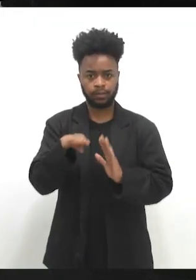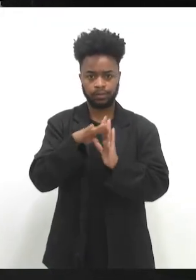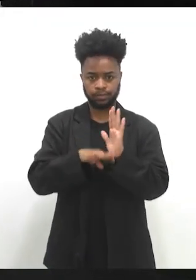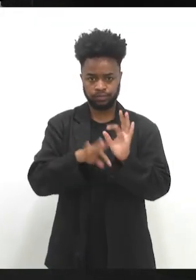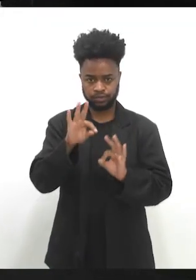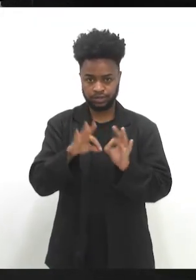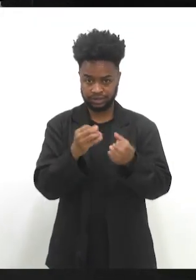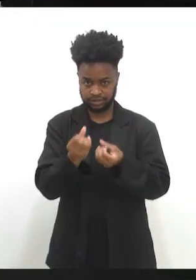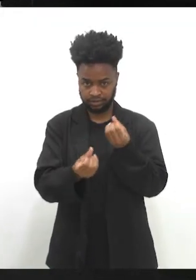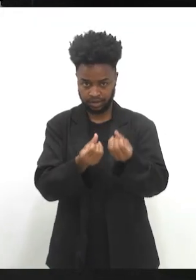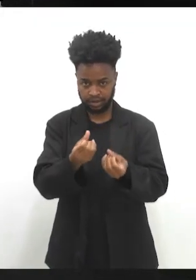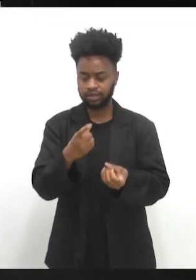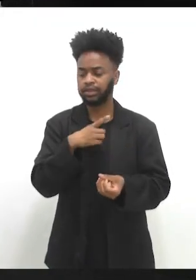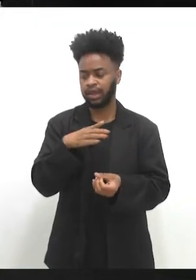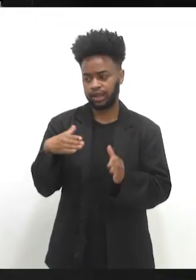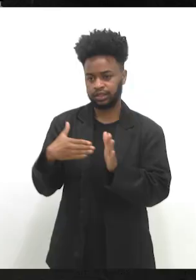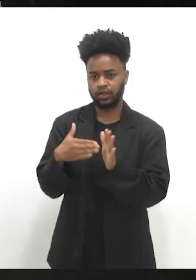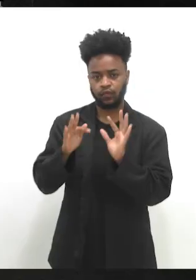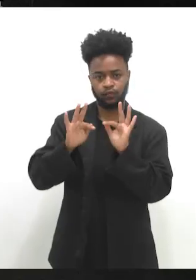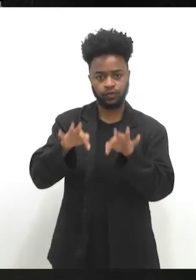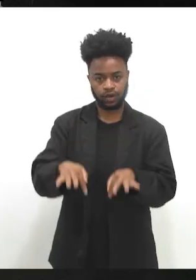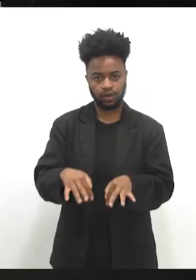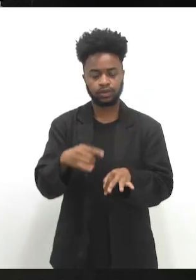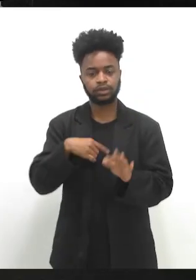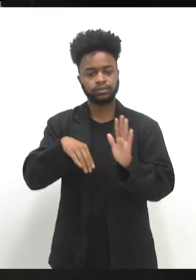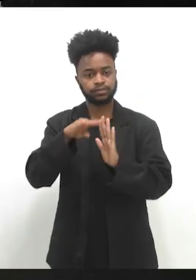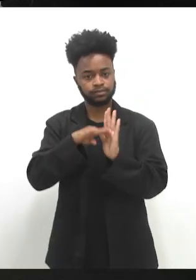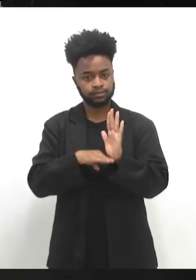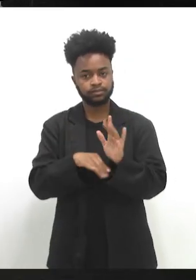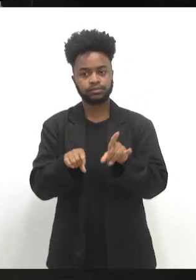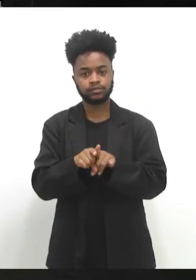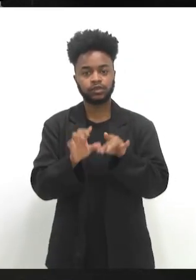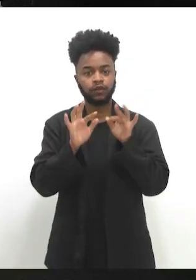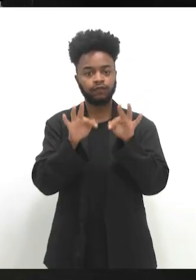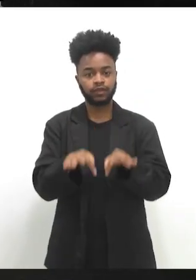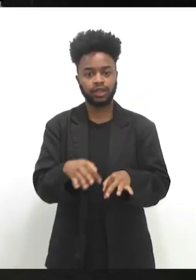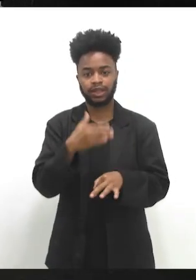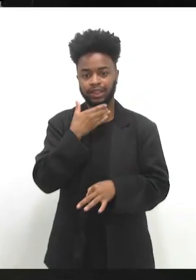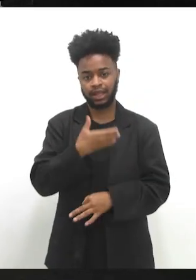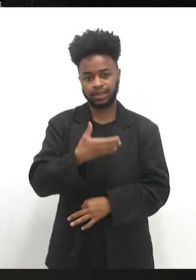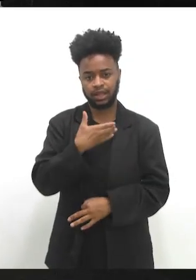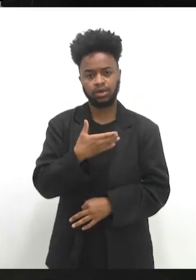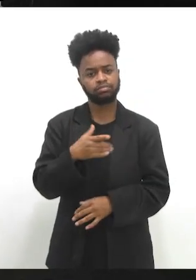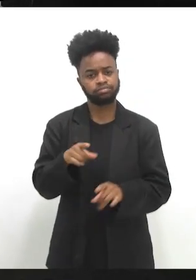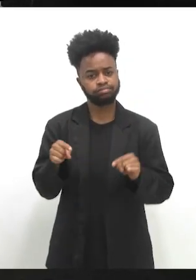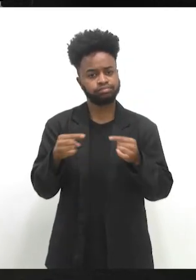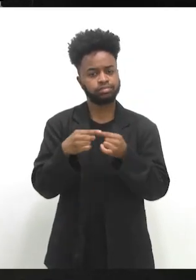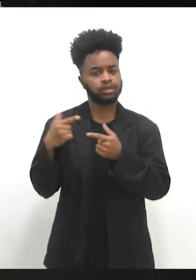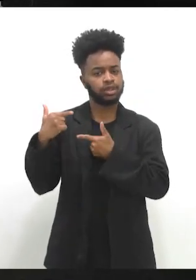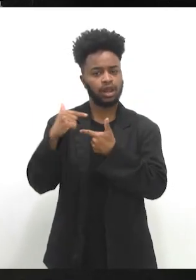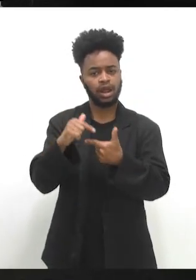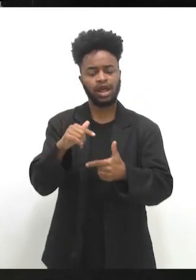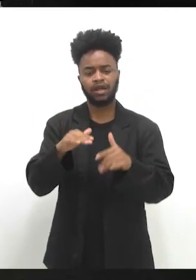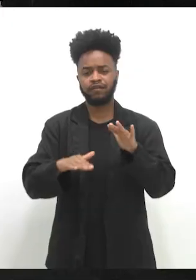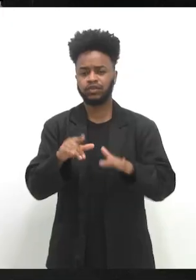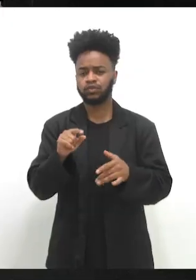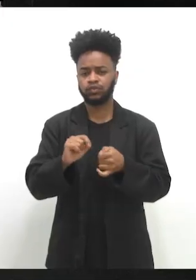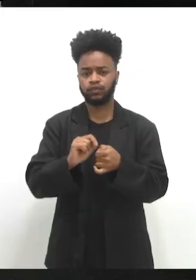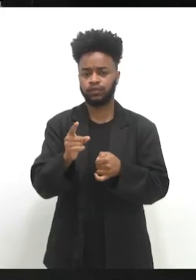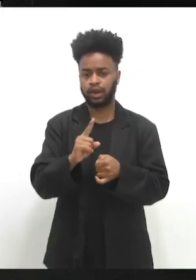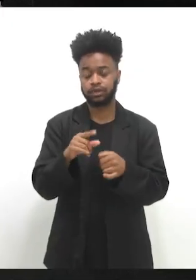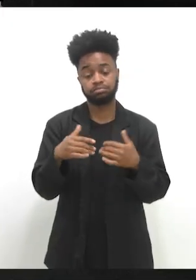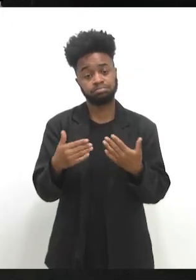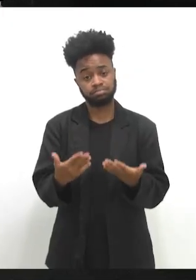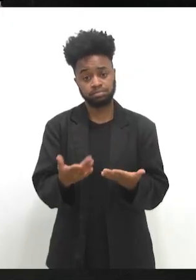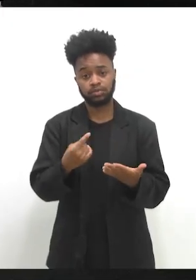a programação do semestre? Já temos até o fim do ano com a programação, inclusive terminando com o concerto de Natal, que é uma coisa muito tradicional, a gente geralmente não faz. Eu falei, vamos